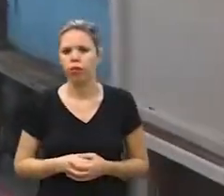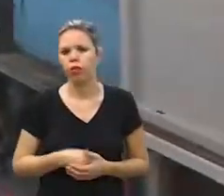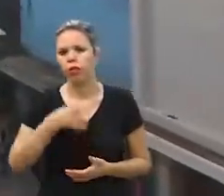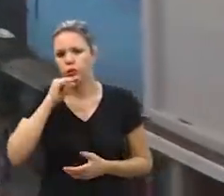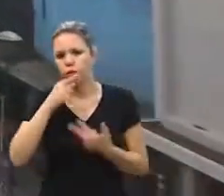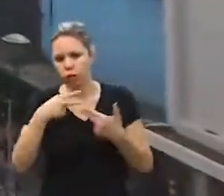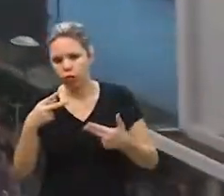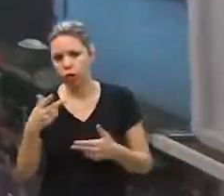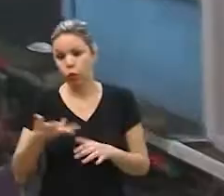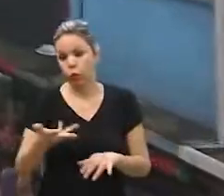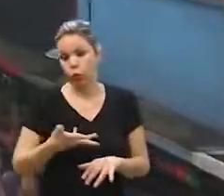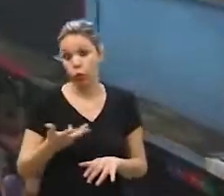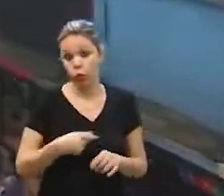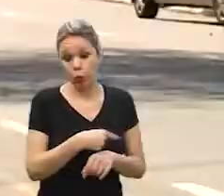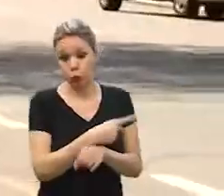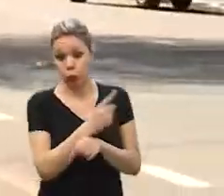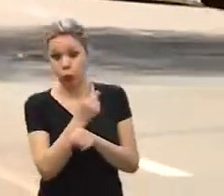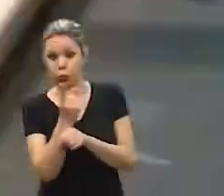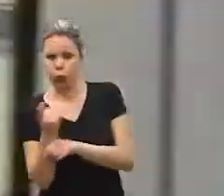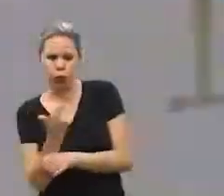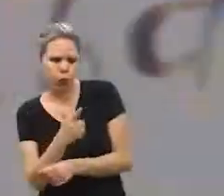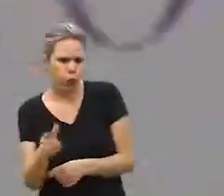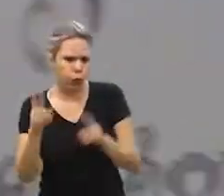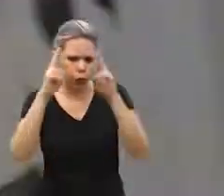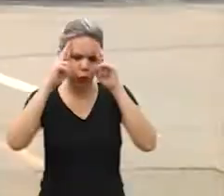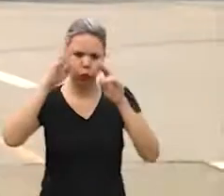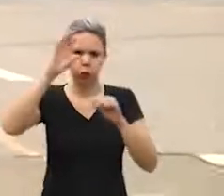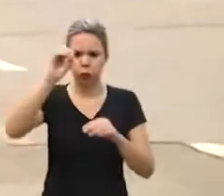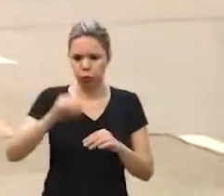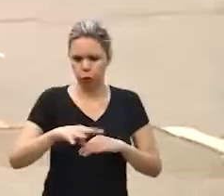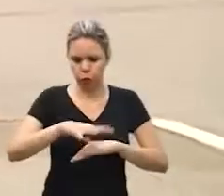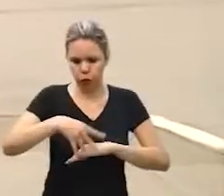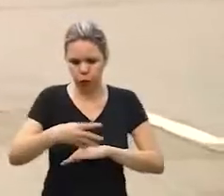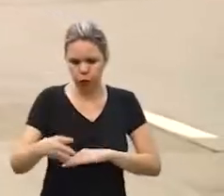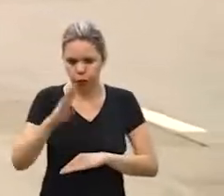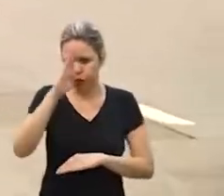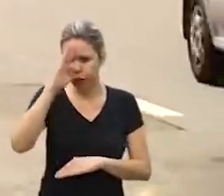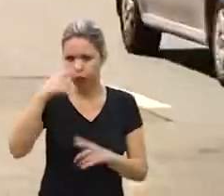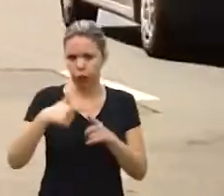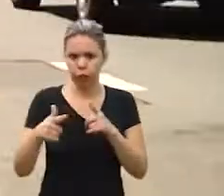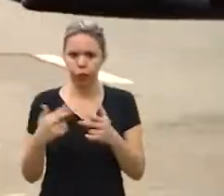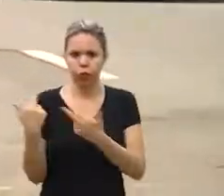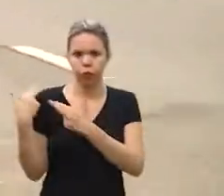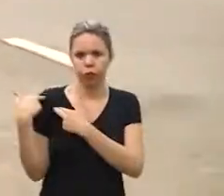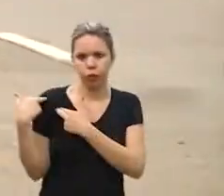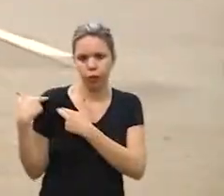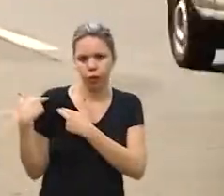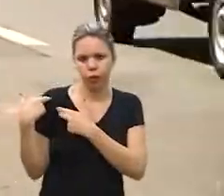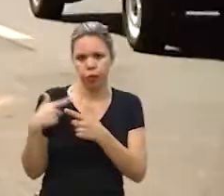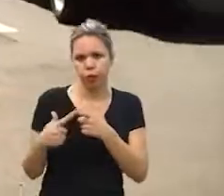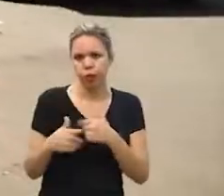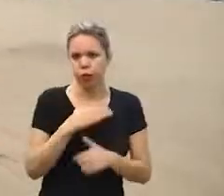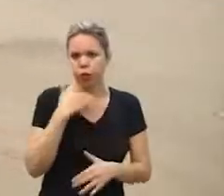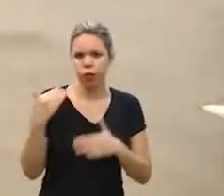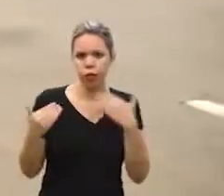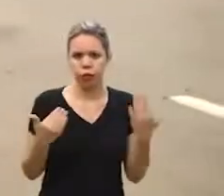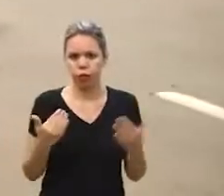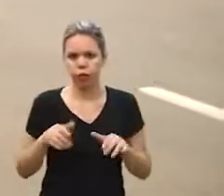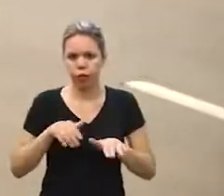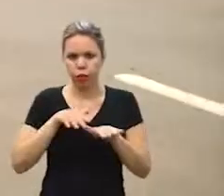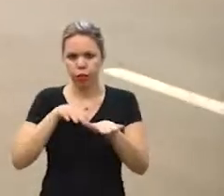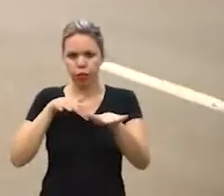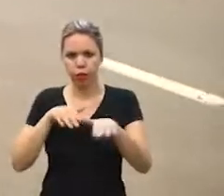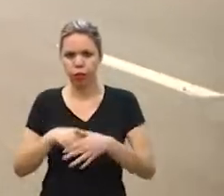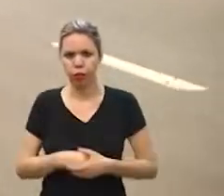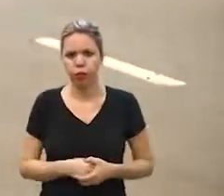Álcool, excesso de velocidade e desrespeito à sinalização são os principais responsáveis pelas mortes